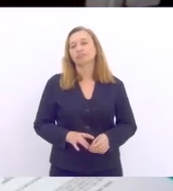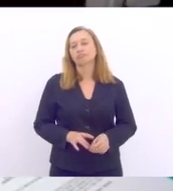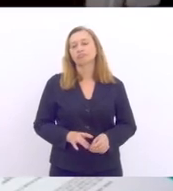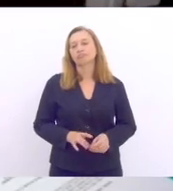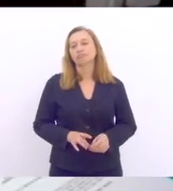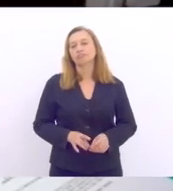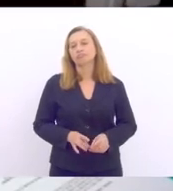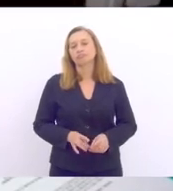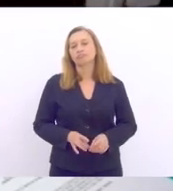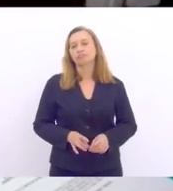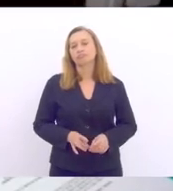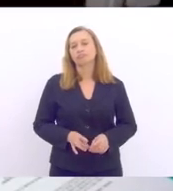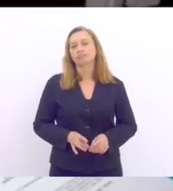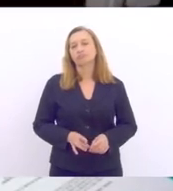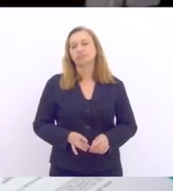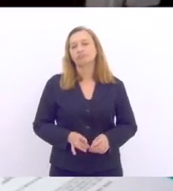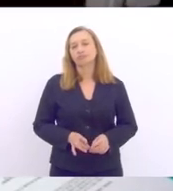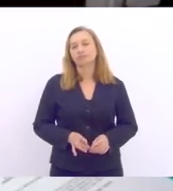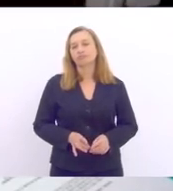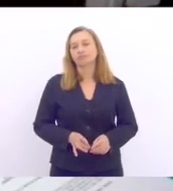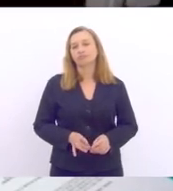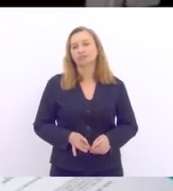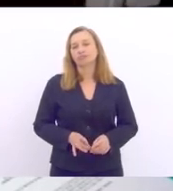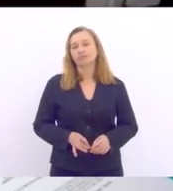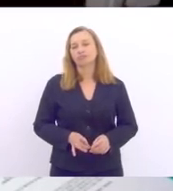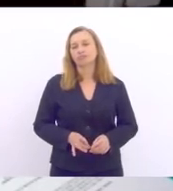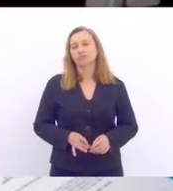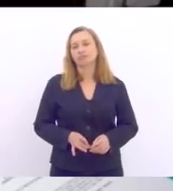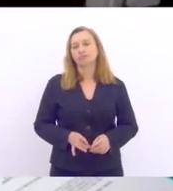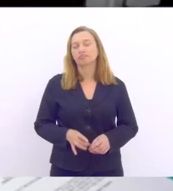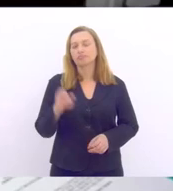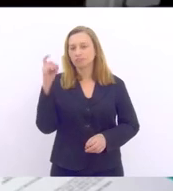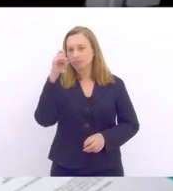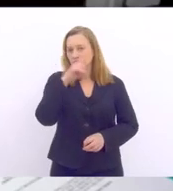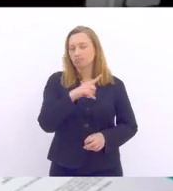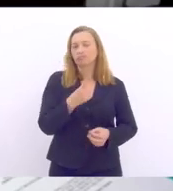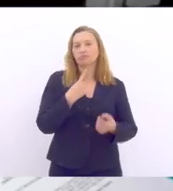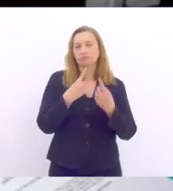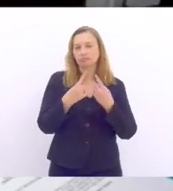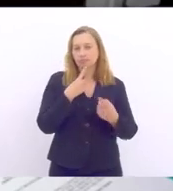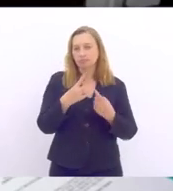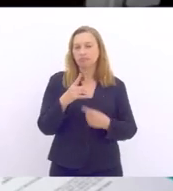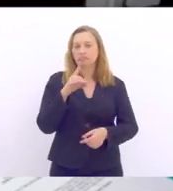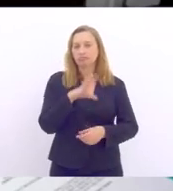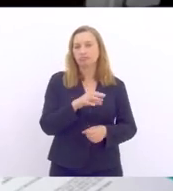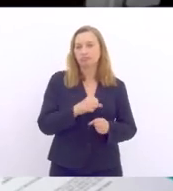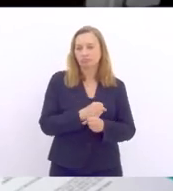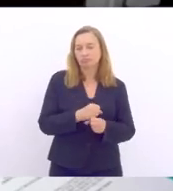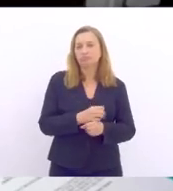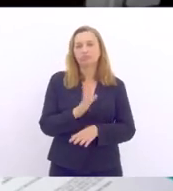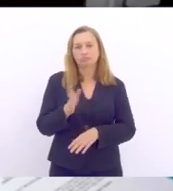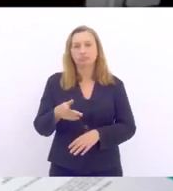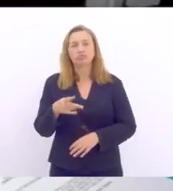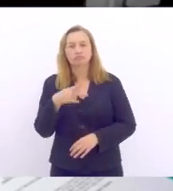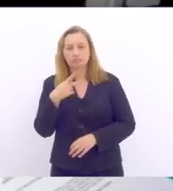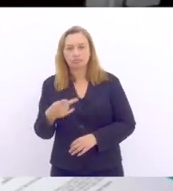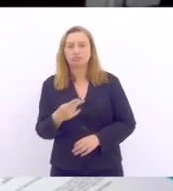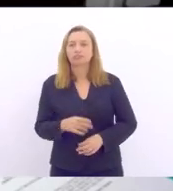é preciso entender que a dificuldade desse debate tem sido, nos últimos anos, como já se apontou,